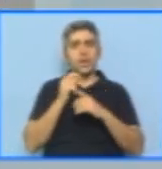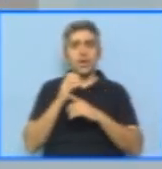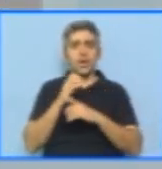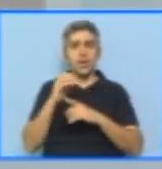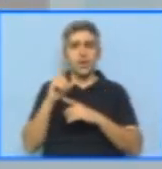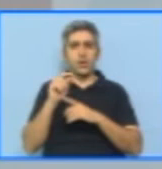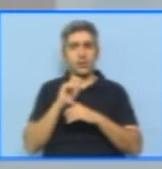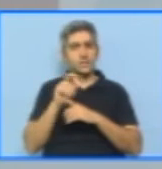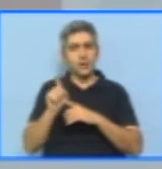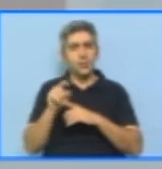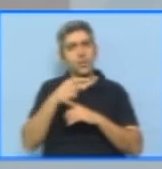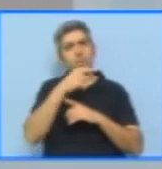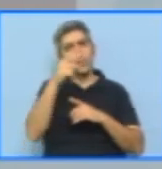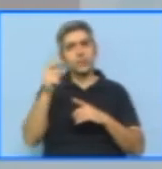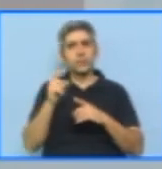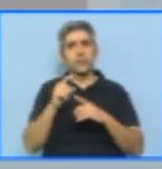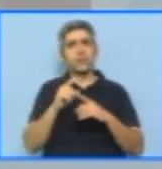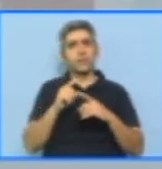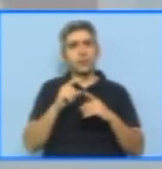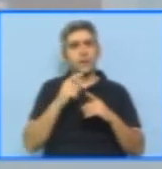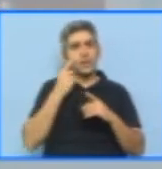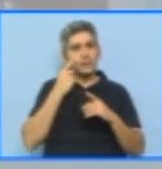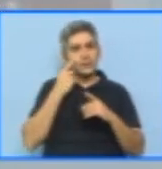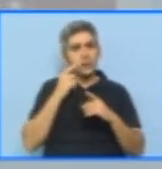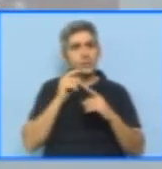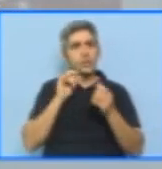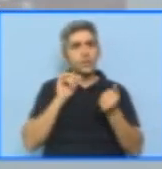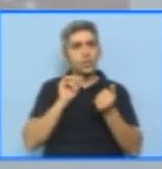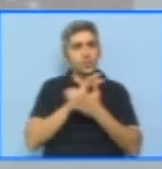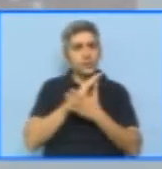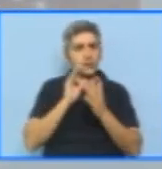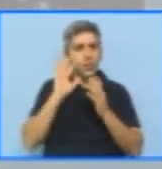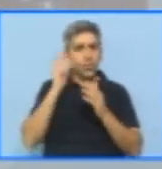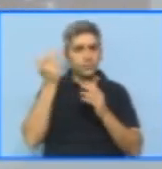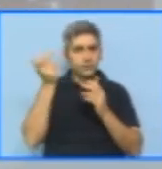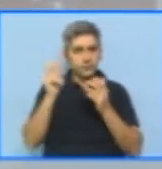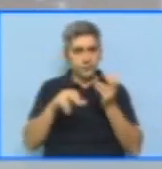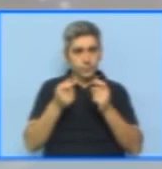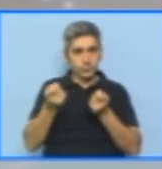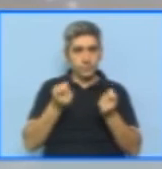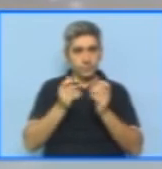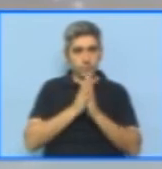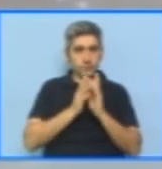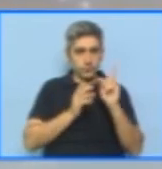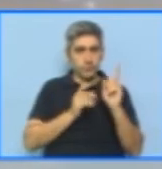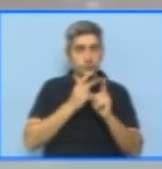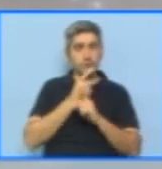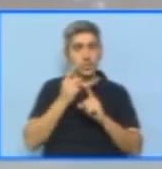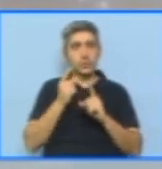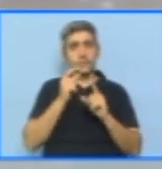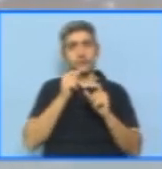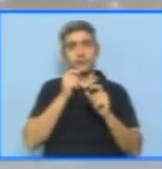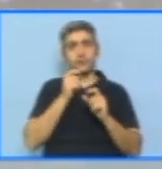exemplo, todos os outros órgãos tenham em atenção a notícia que acontece gerida pela Igreja. Porque a